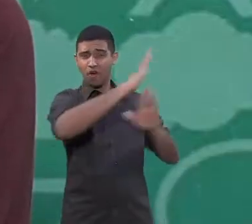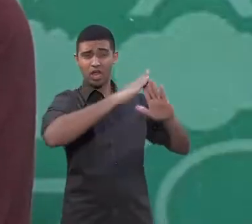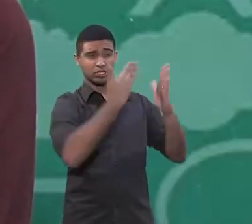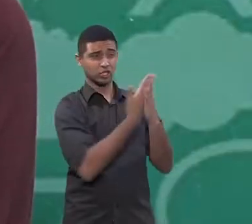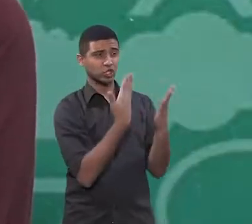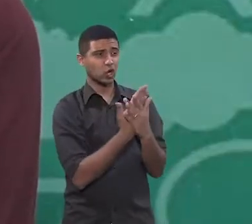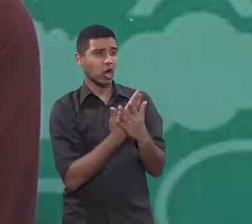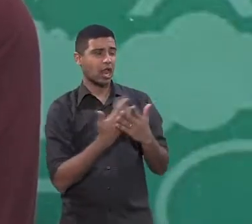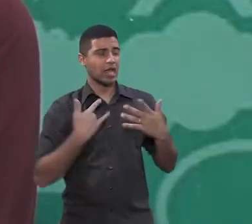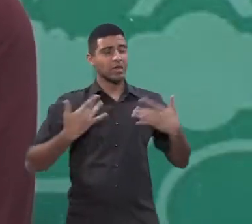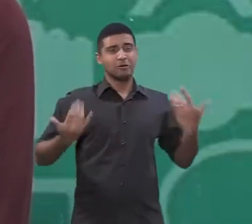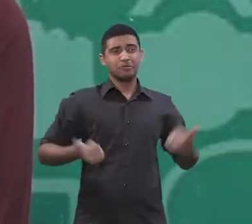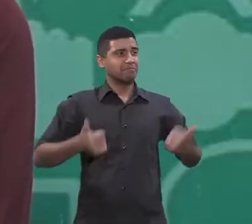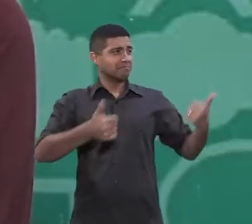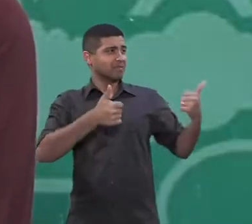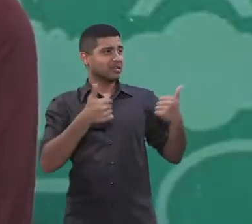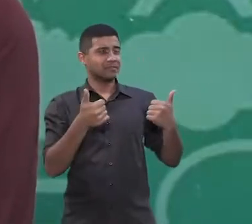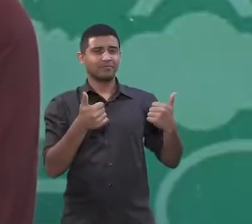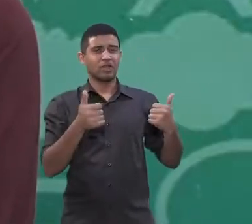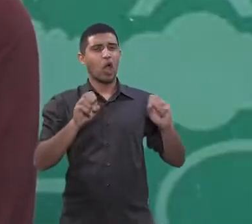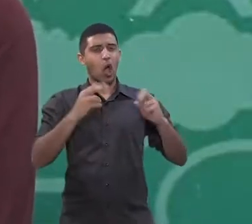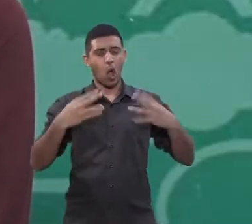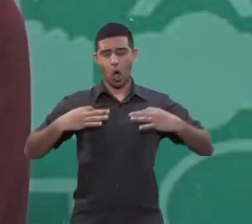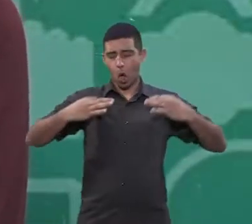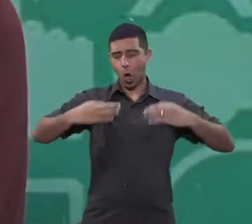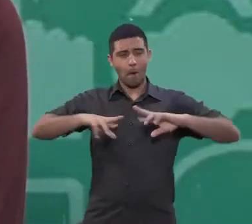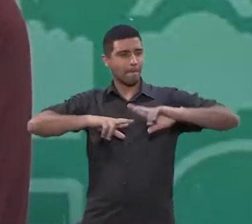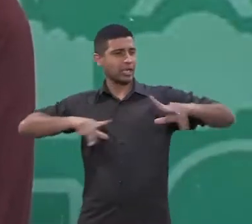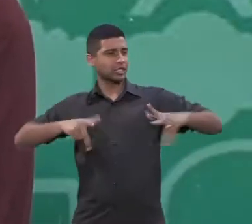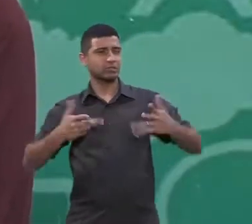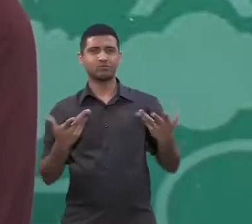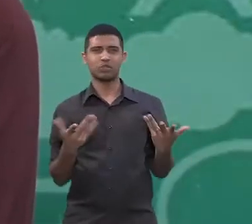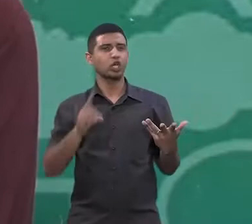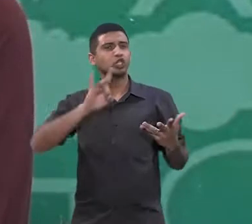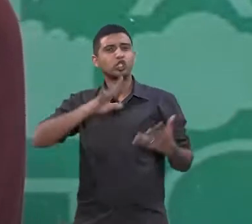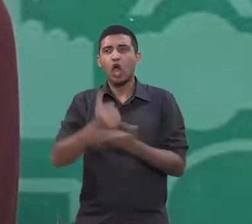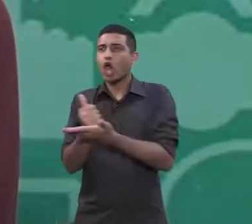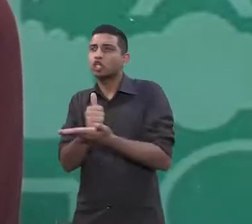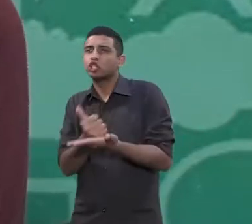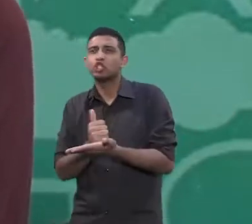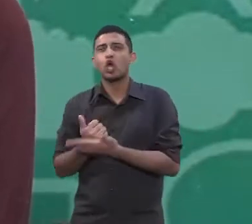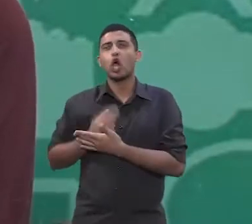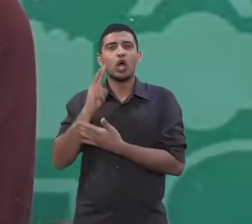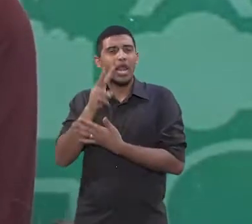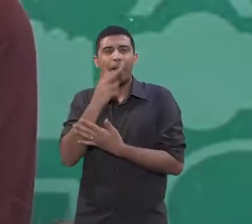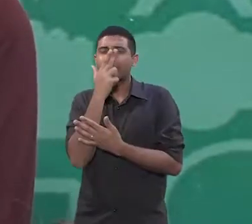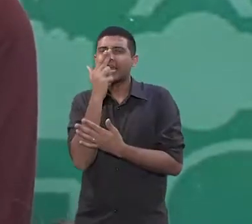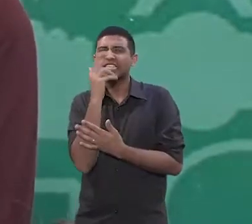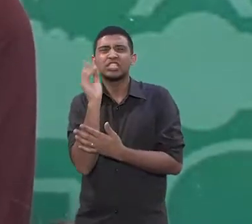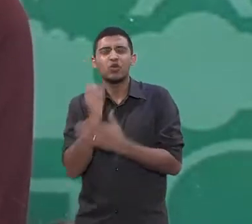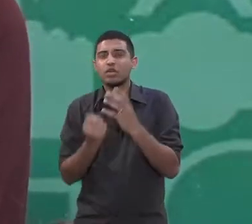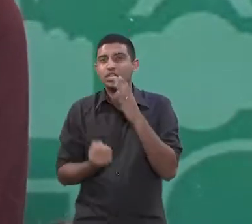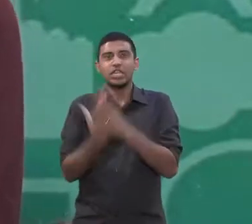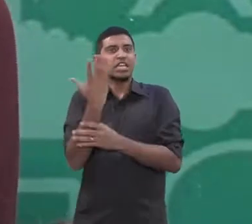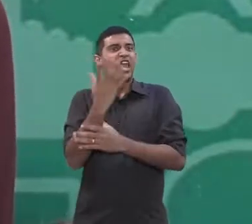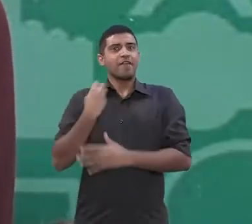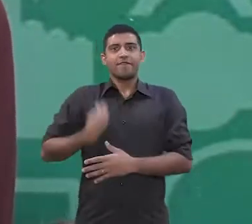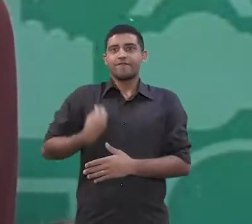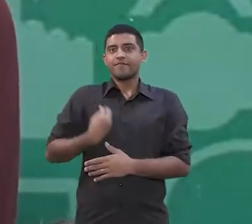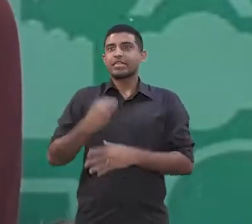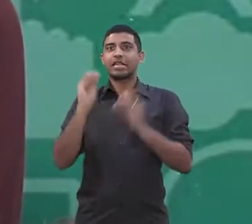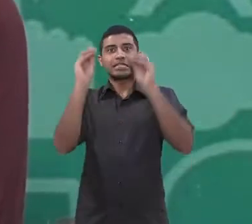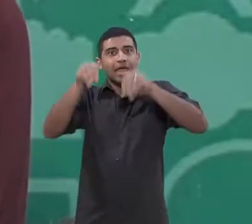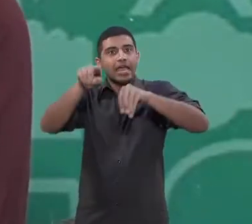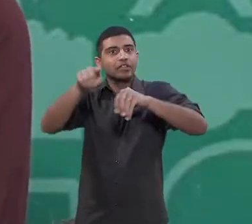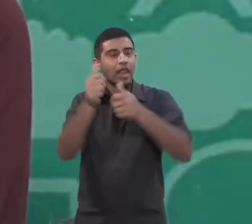era. De eu ser uma pessoa melhor, entendeu? De eu me vestir de uma maneira diferente jogando jogos de bate-papo. Eu me vi em jogos de